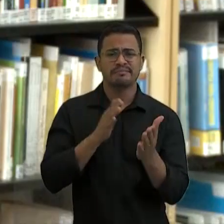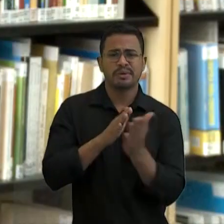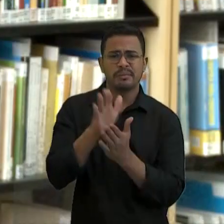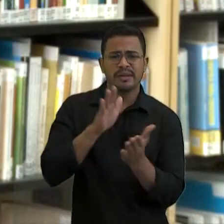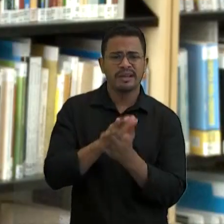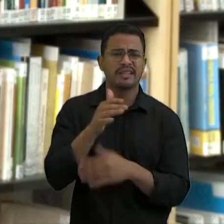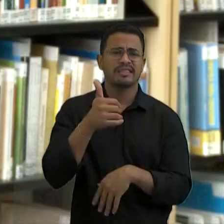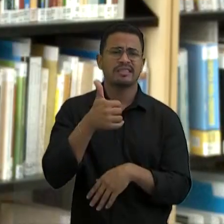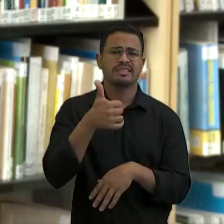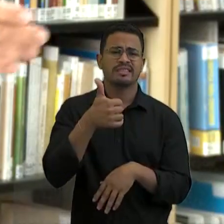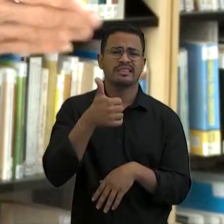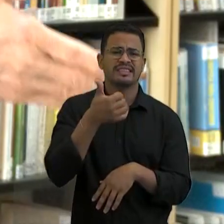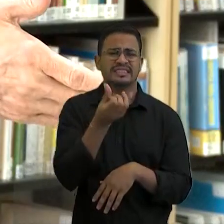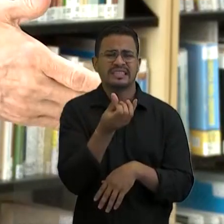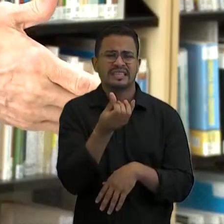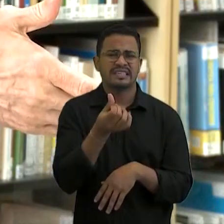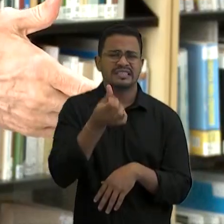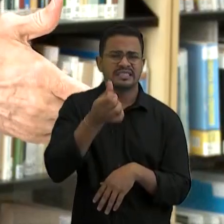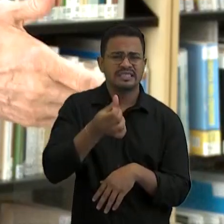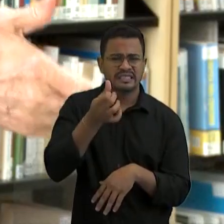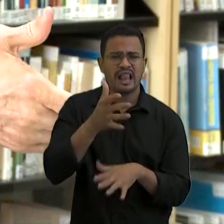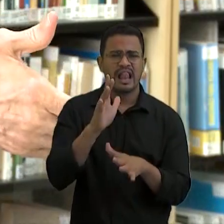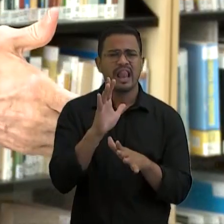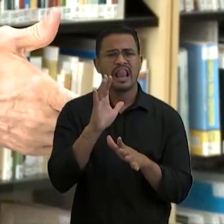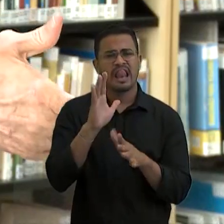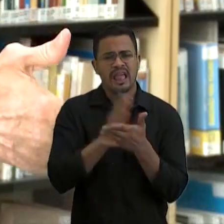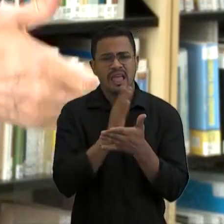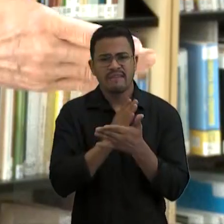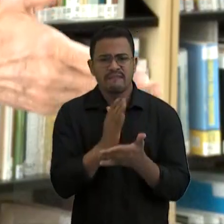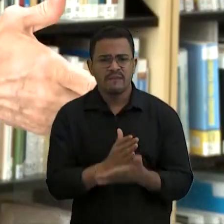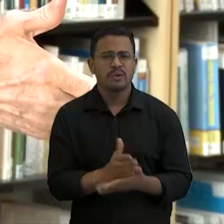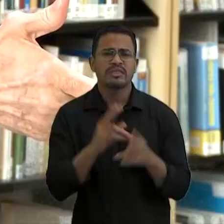16º livro, acho, de poemas,